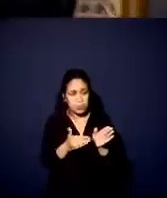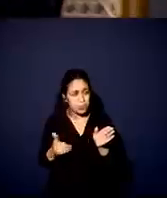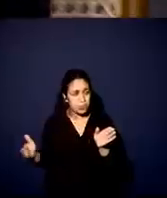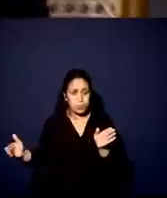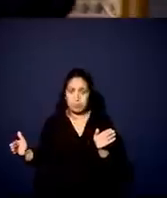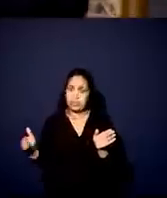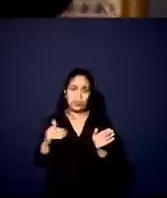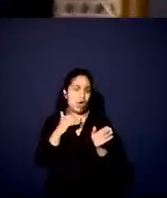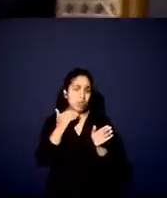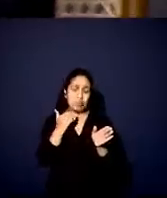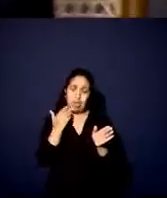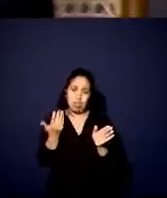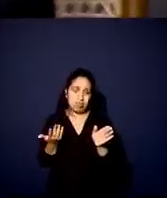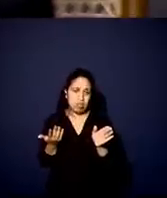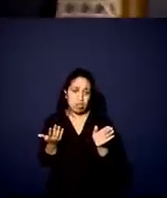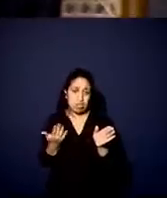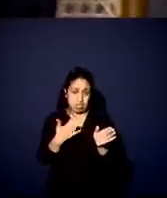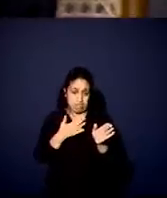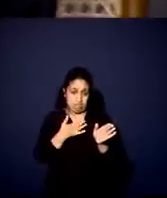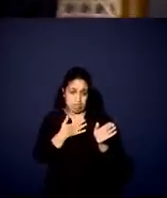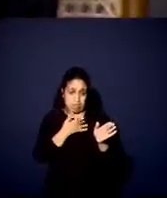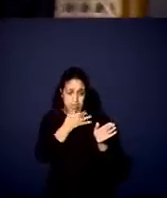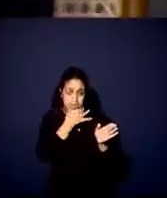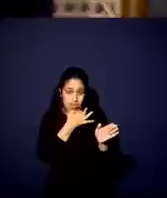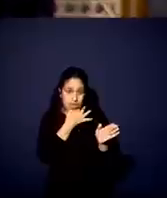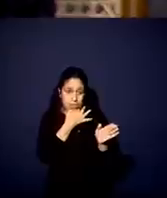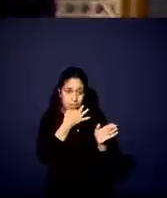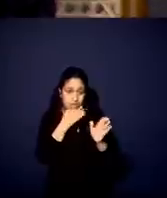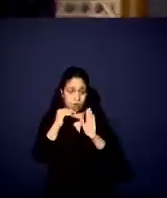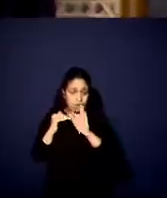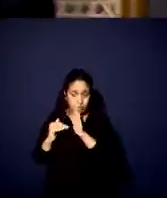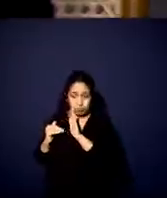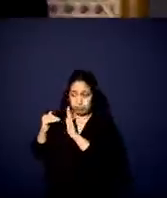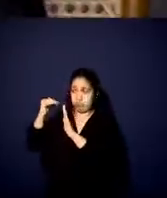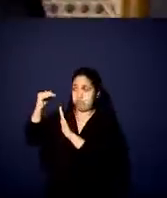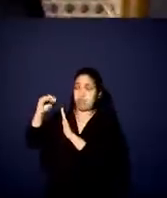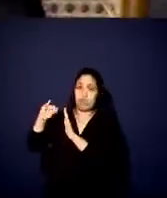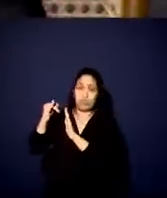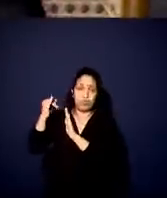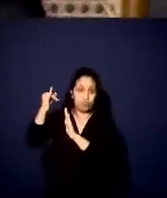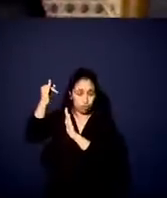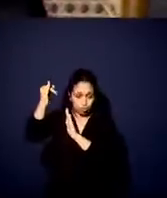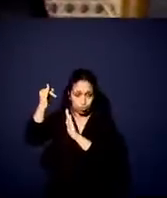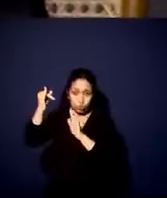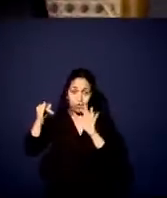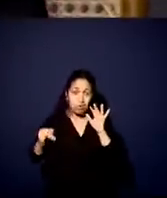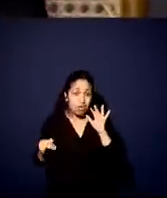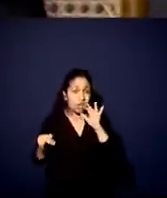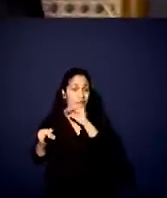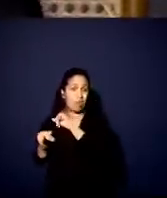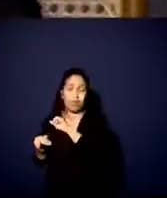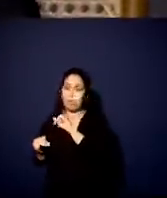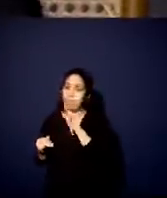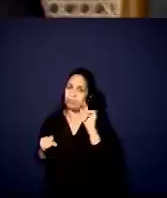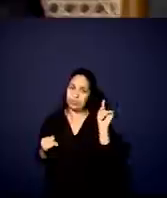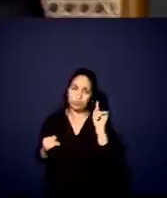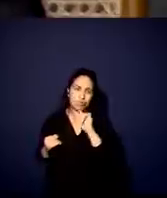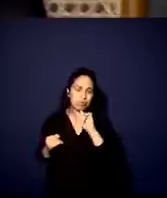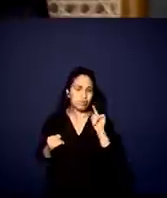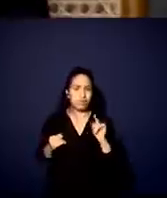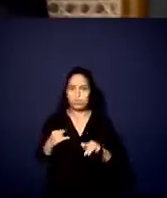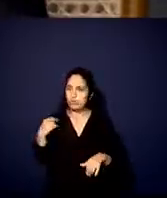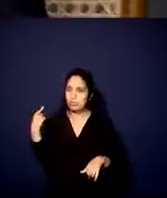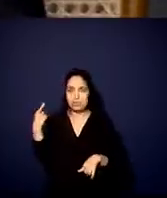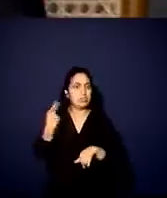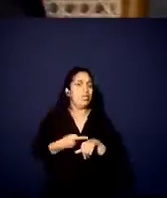então a minha perspectiva de elevação adicional de juros talvez não tão rápido não não passo